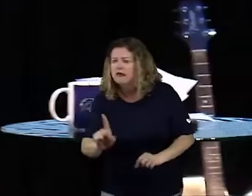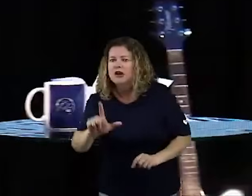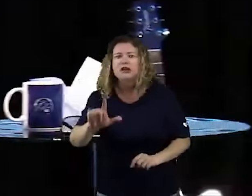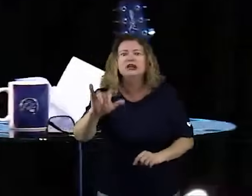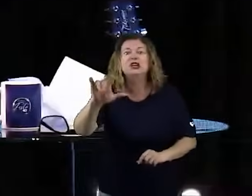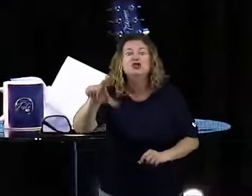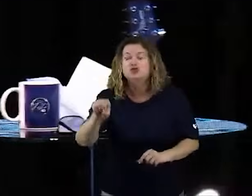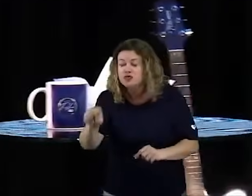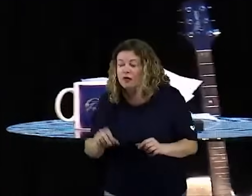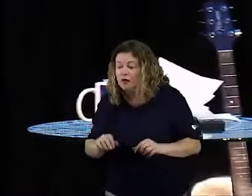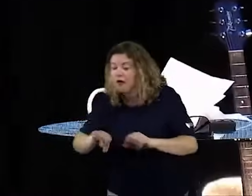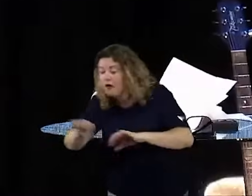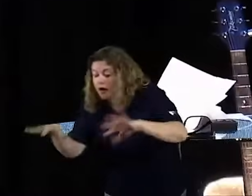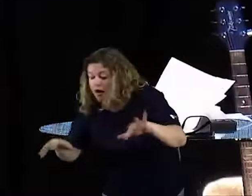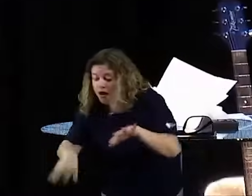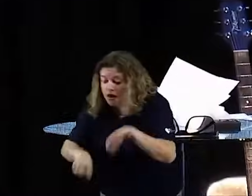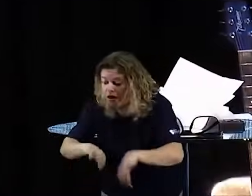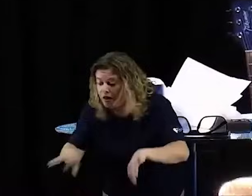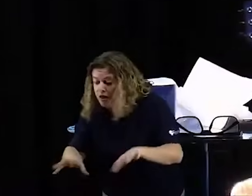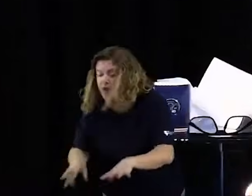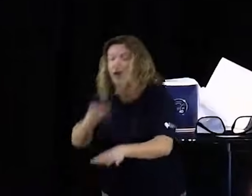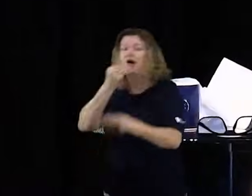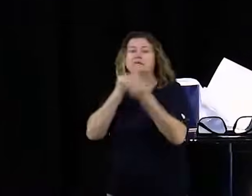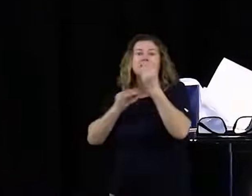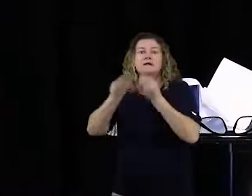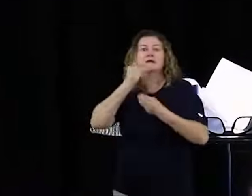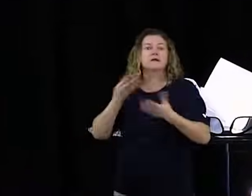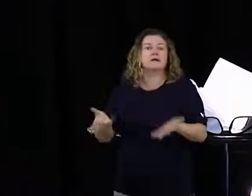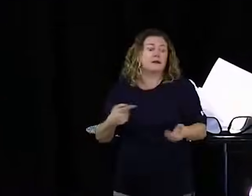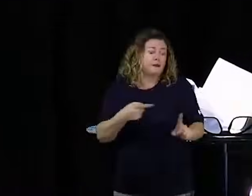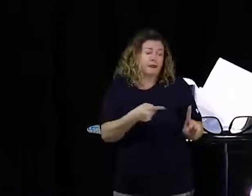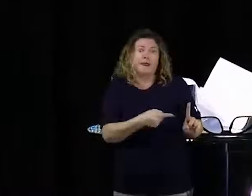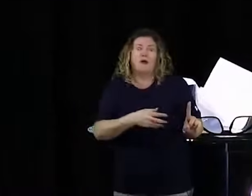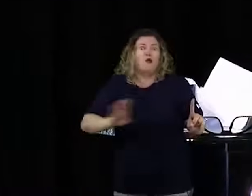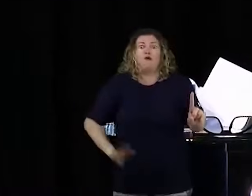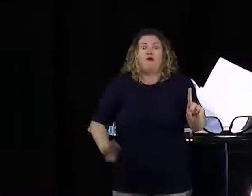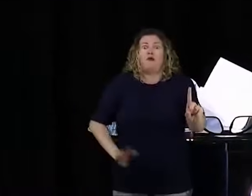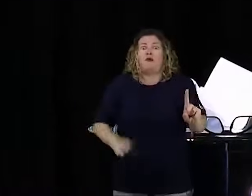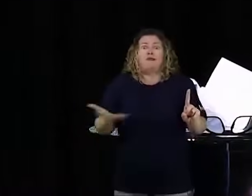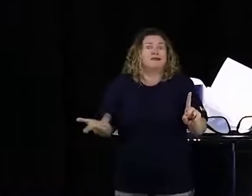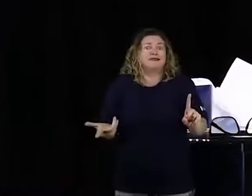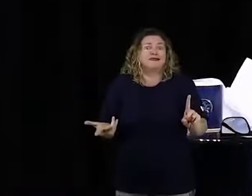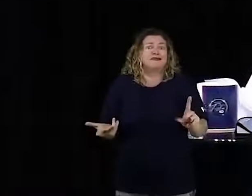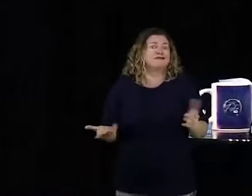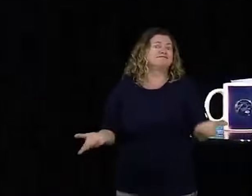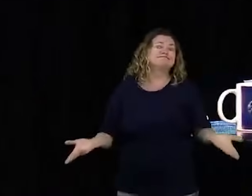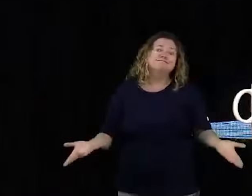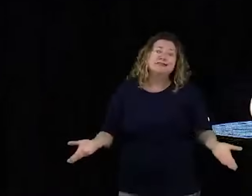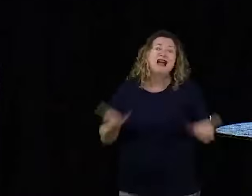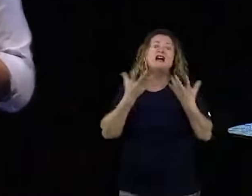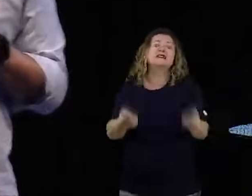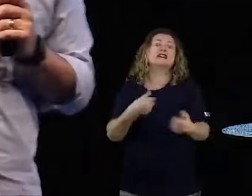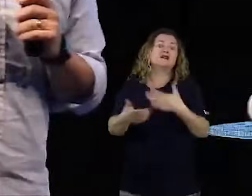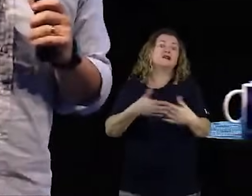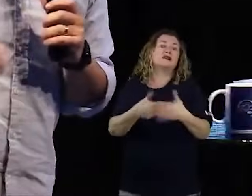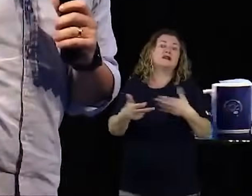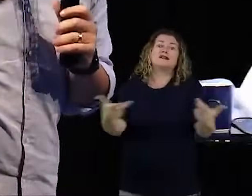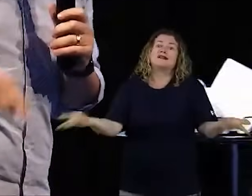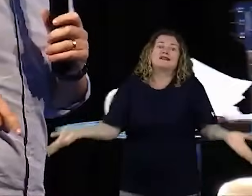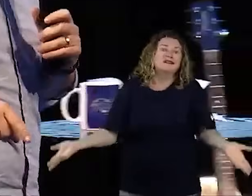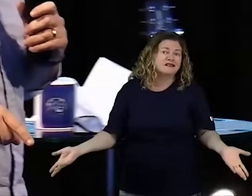pessoas as pessoas que caem nessa armadilha do Giro desigual elas querem ser feliz de qualquer maneira e começam